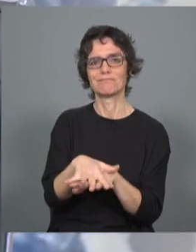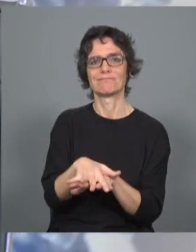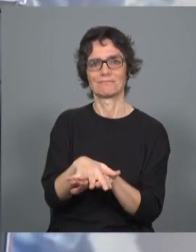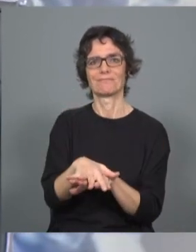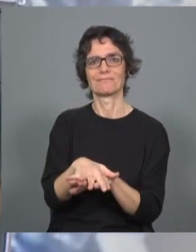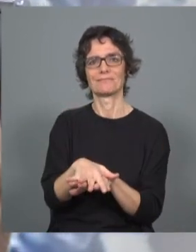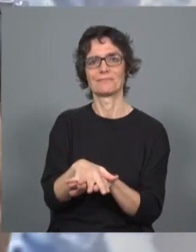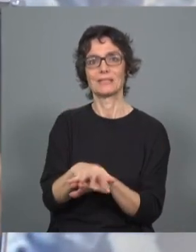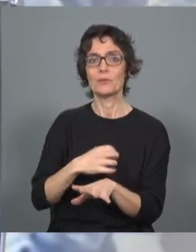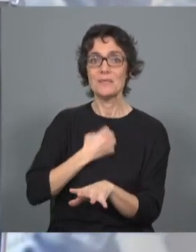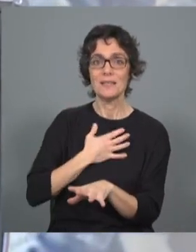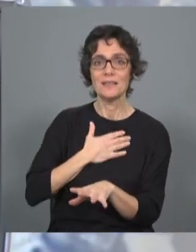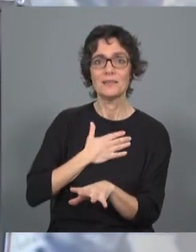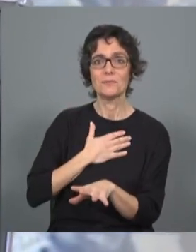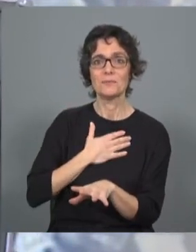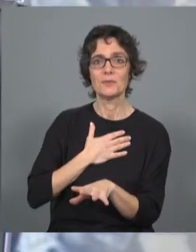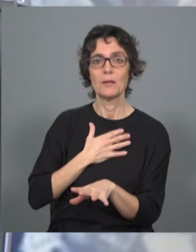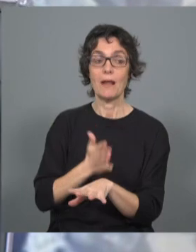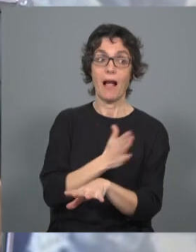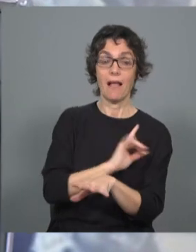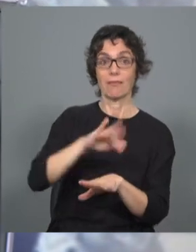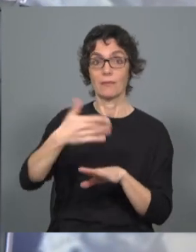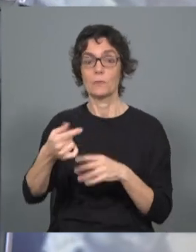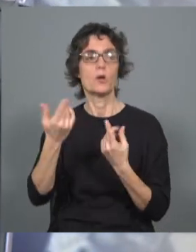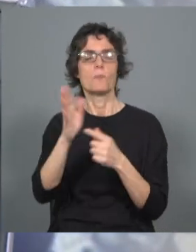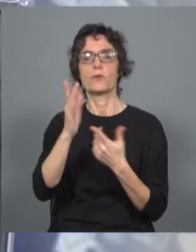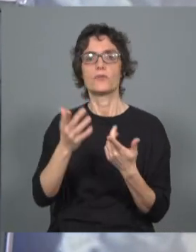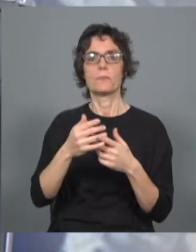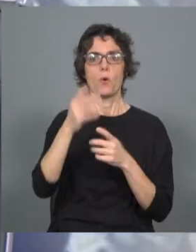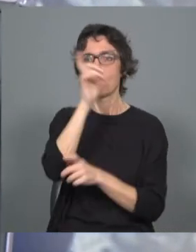muito isso, o antes e o depois. Gente cheia de abertura, cheia de